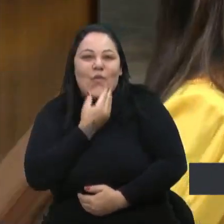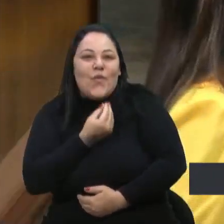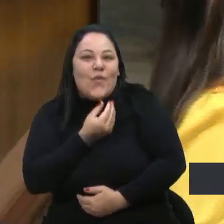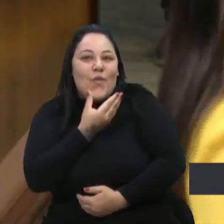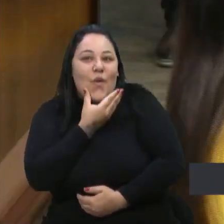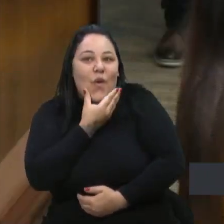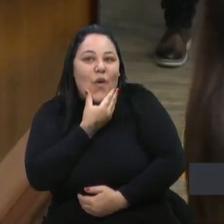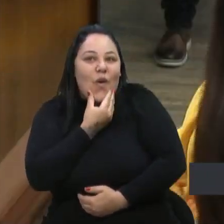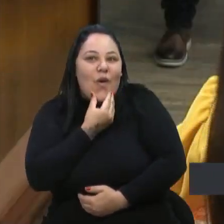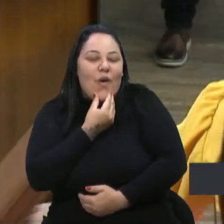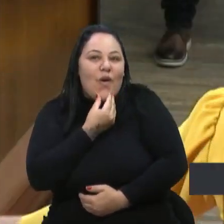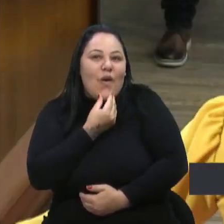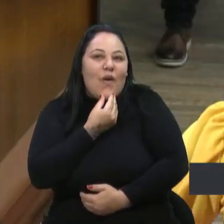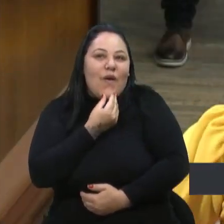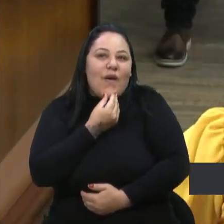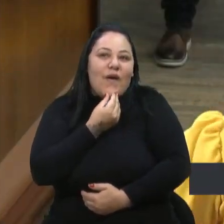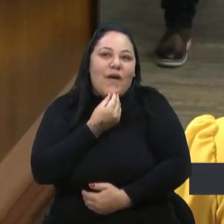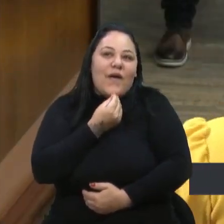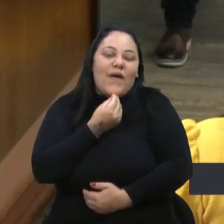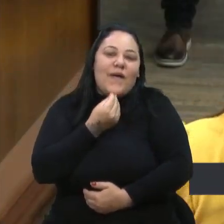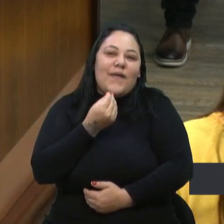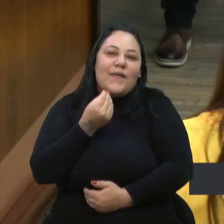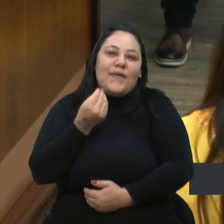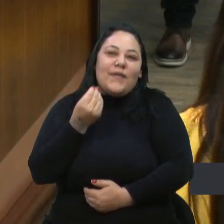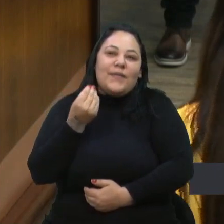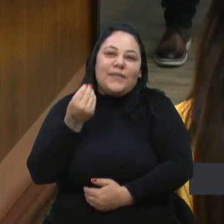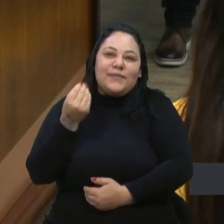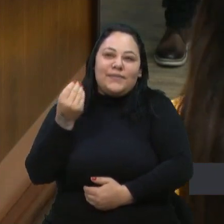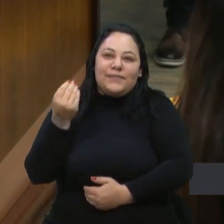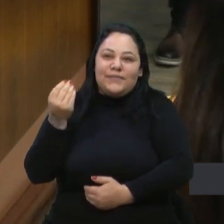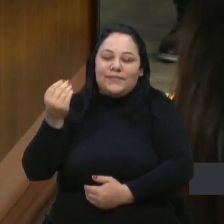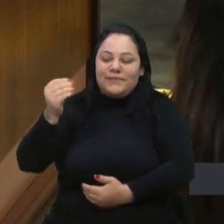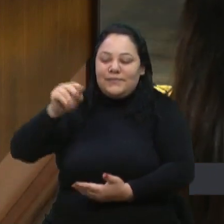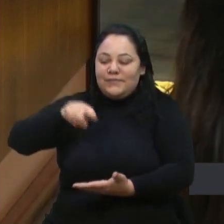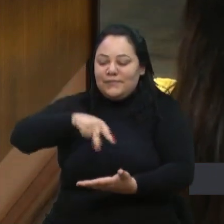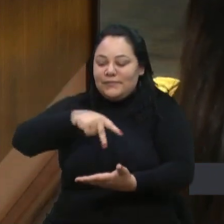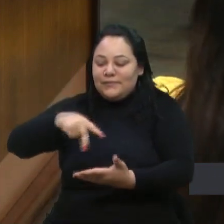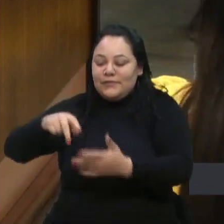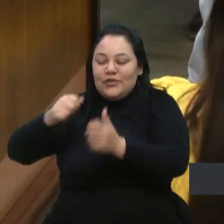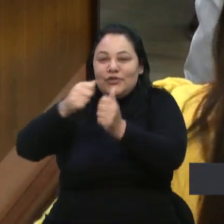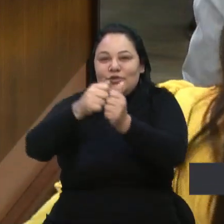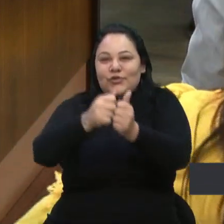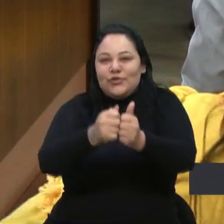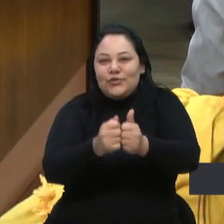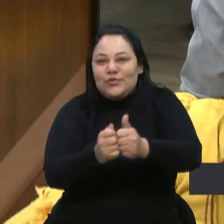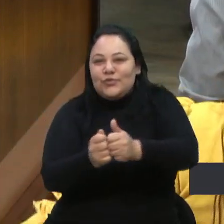na proa do seu navio.